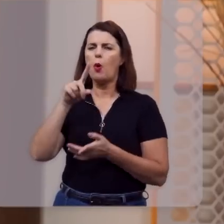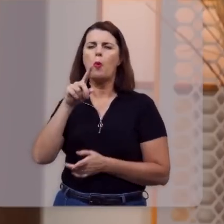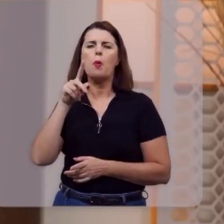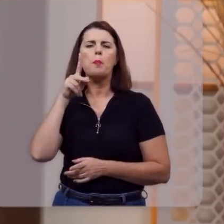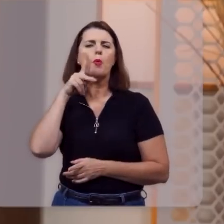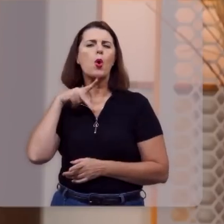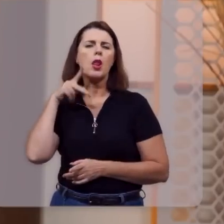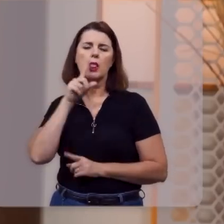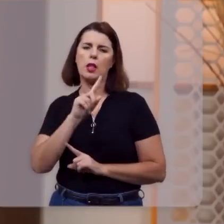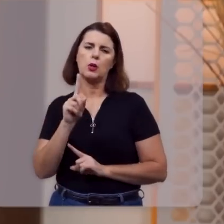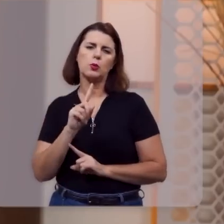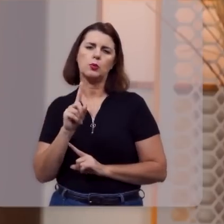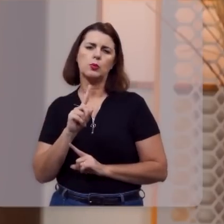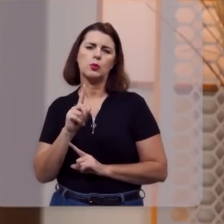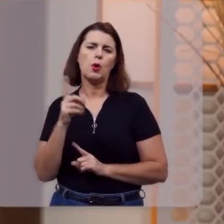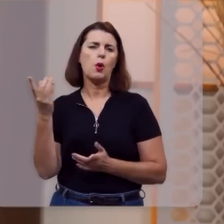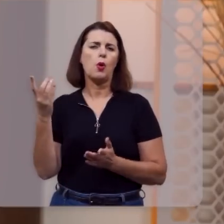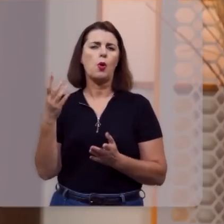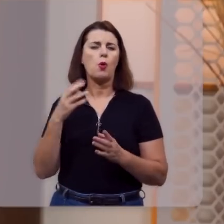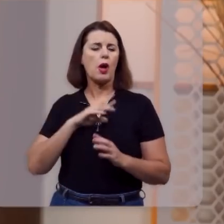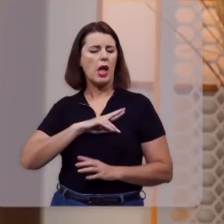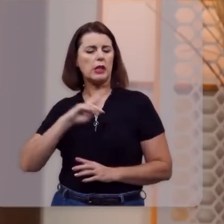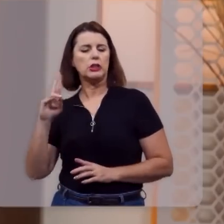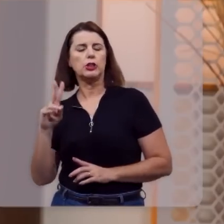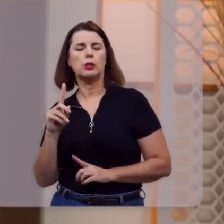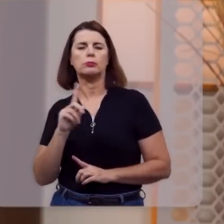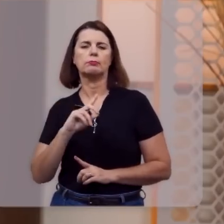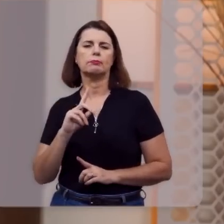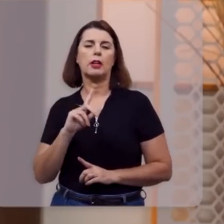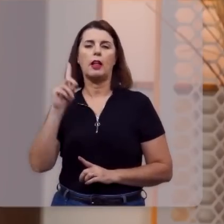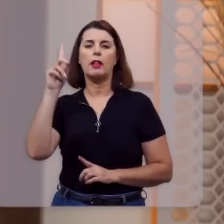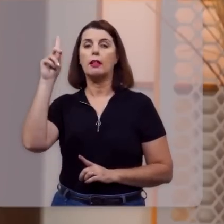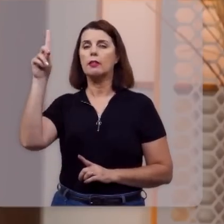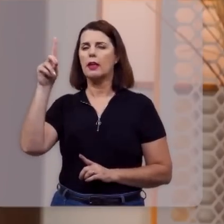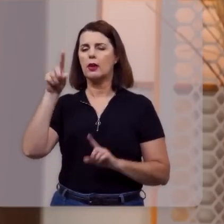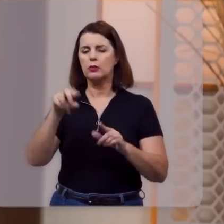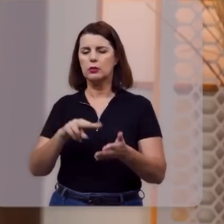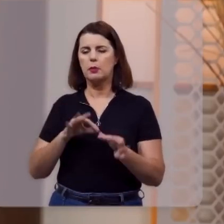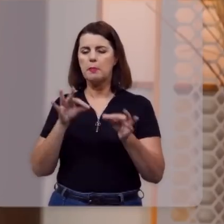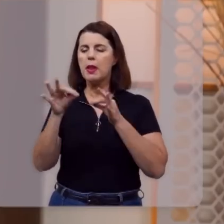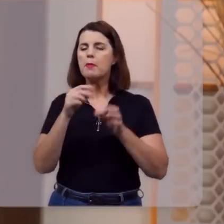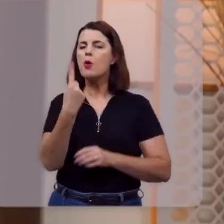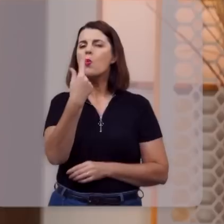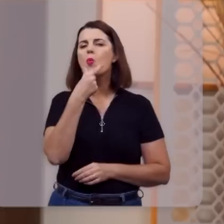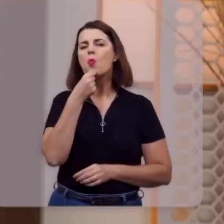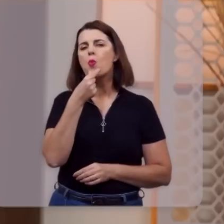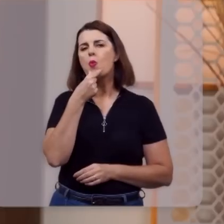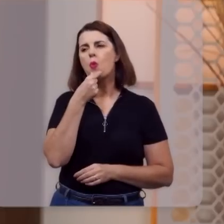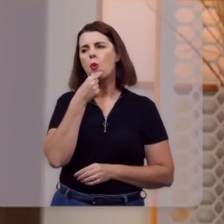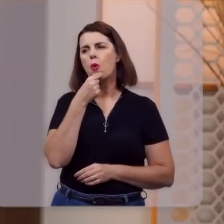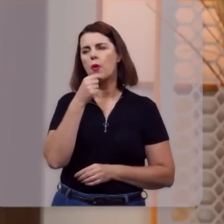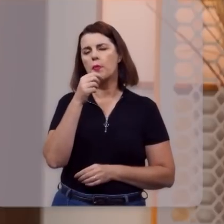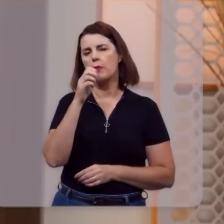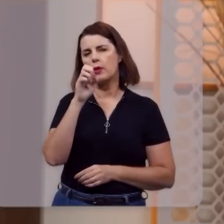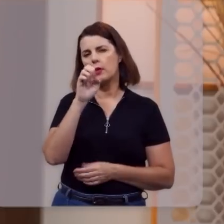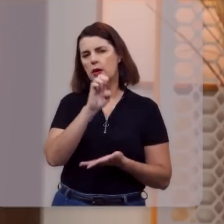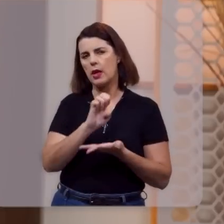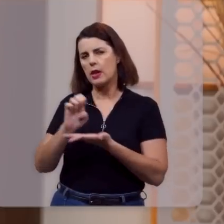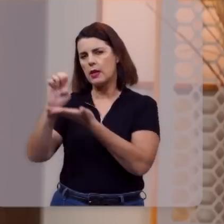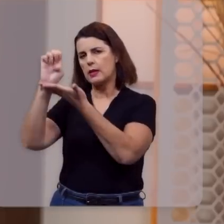político, não uma denominação religiosa. Deus levanta um homem. Deus levanta